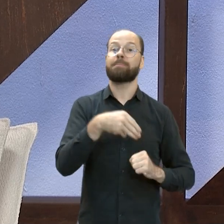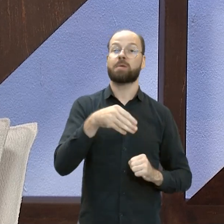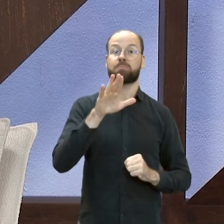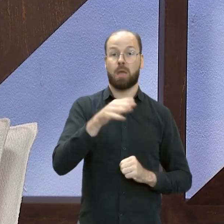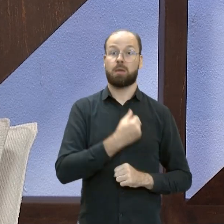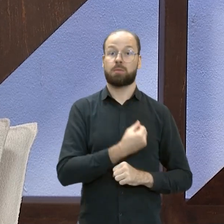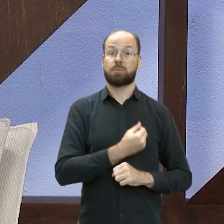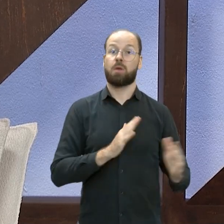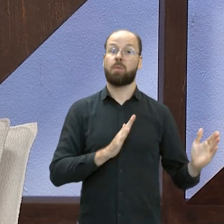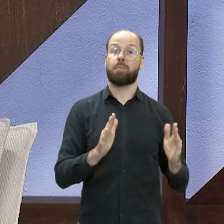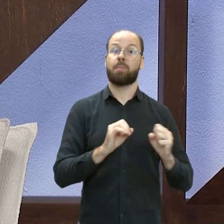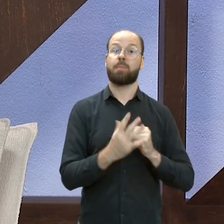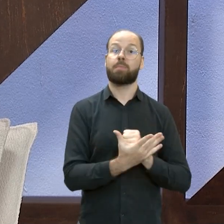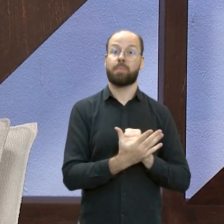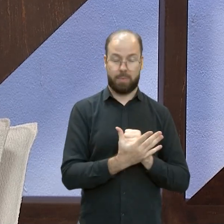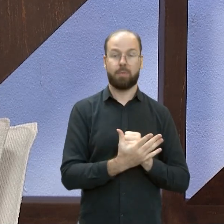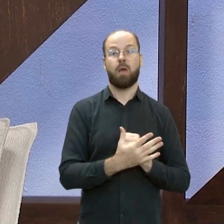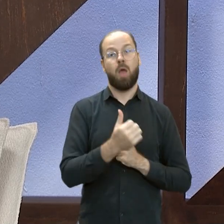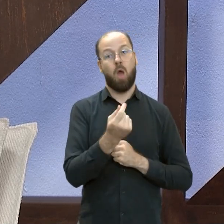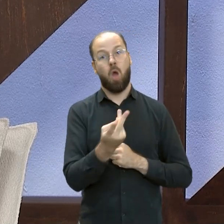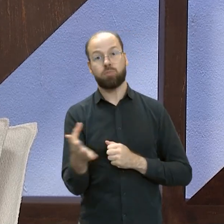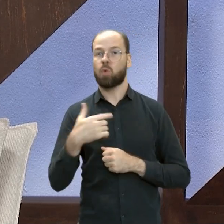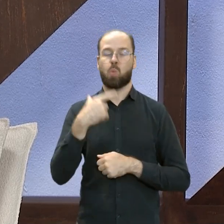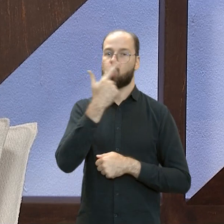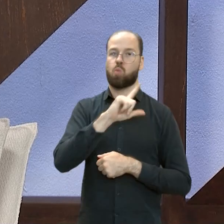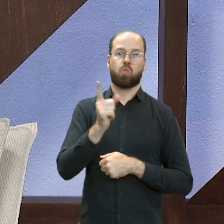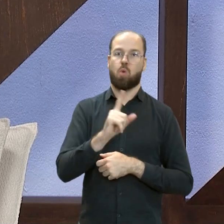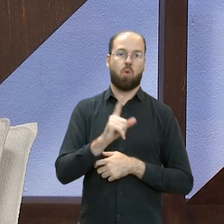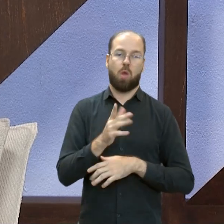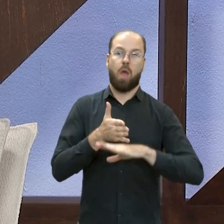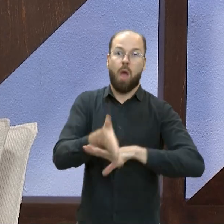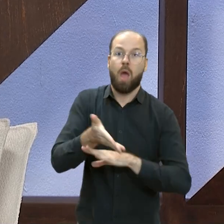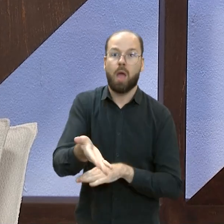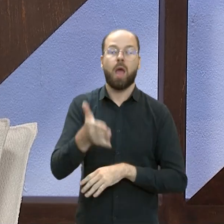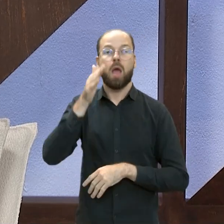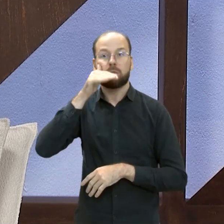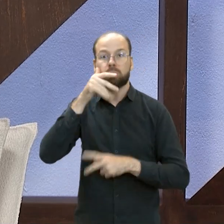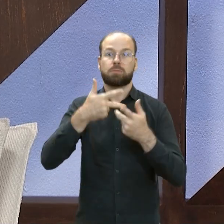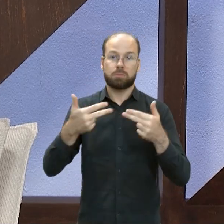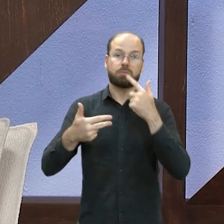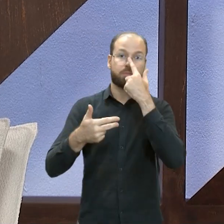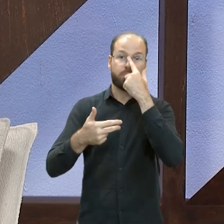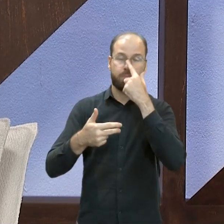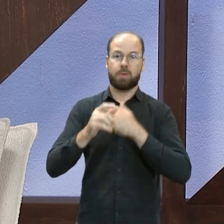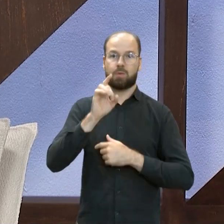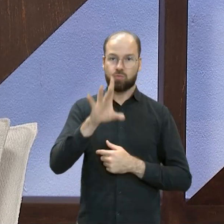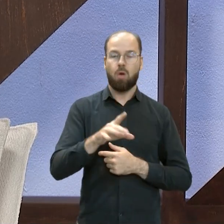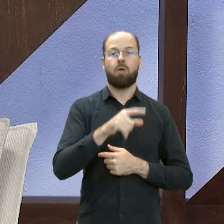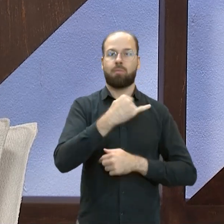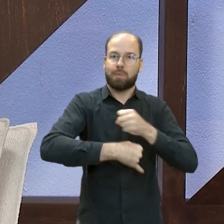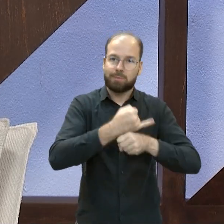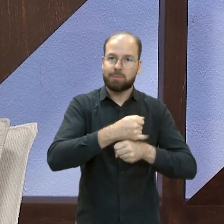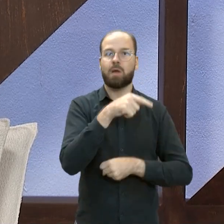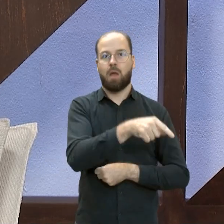pandemia, então muita coisa eu não conseguia acessar, né? Consegui acessos nas hemerotecas digitais e